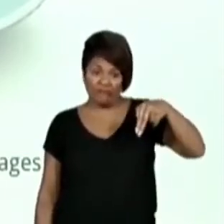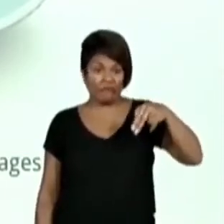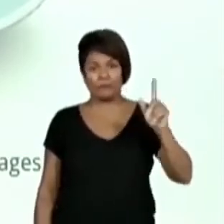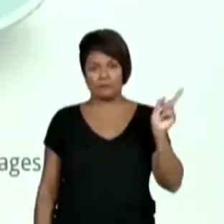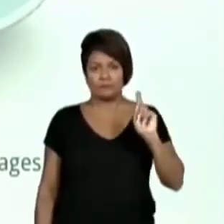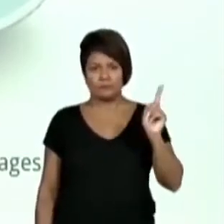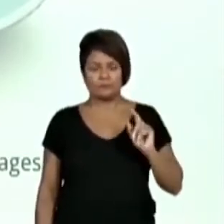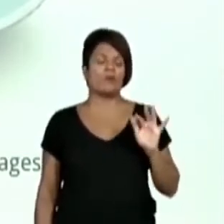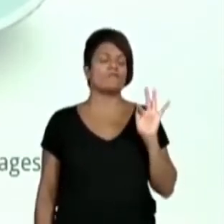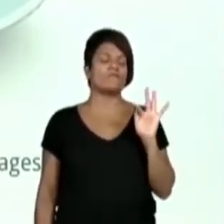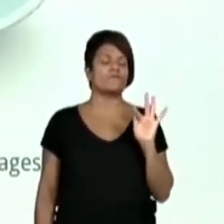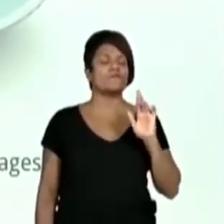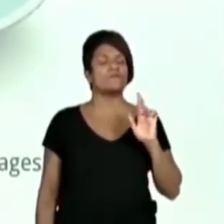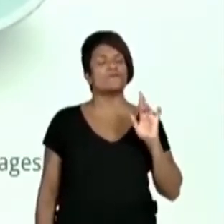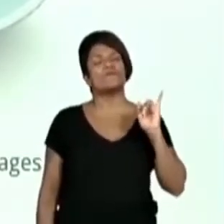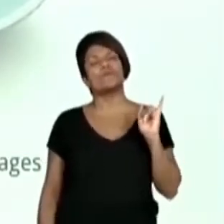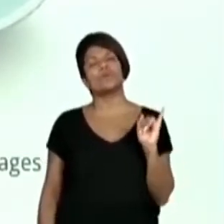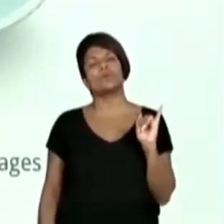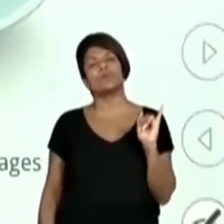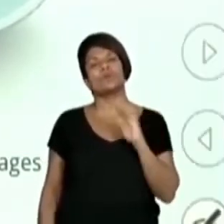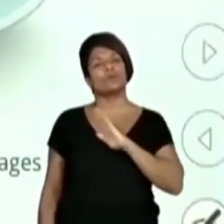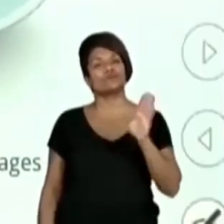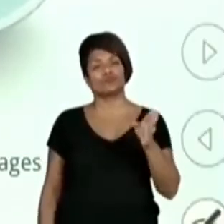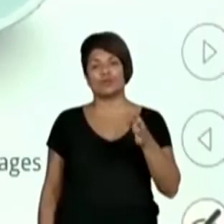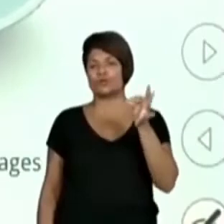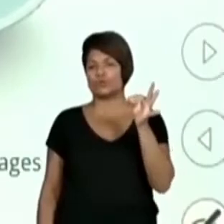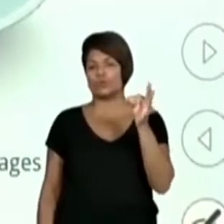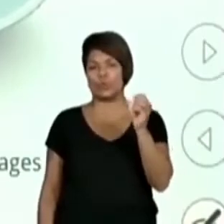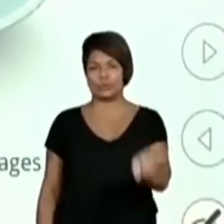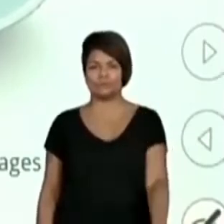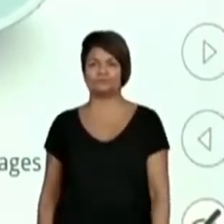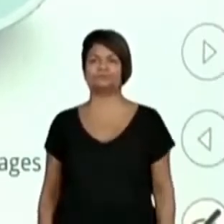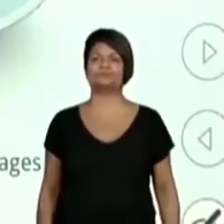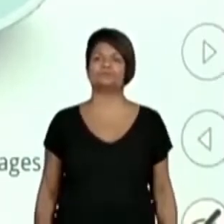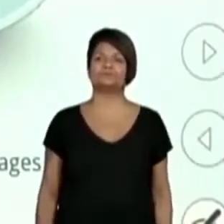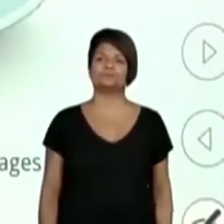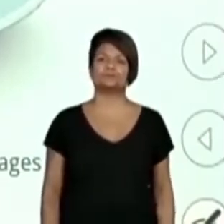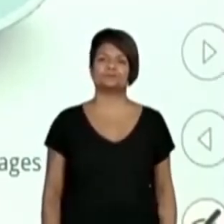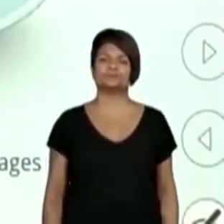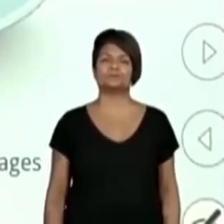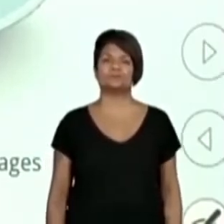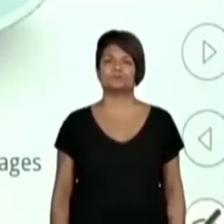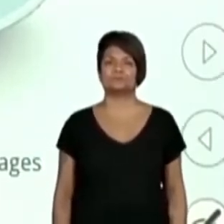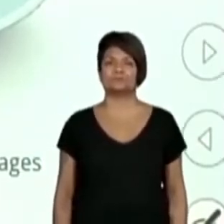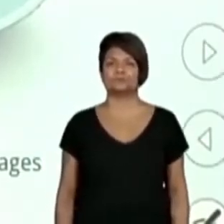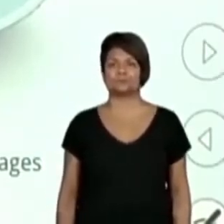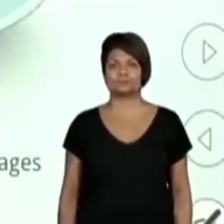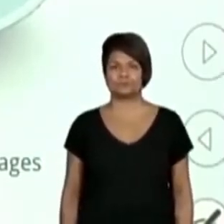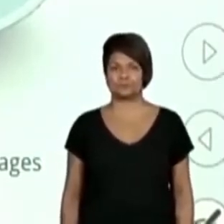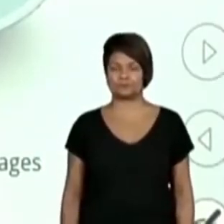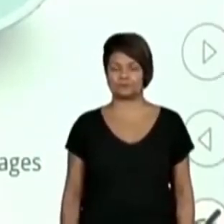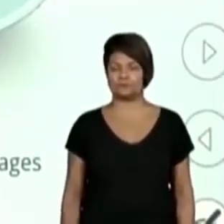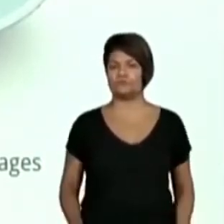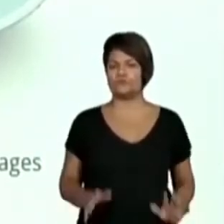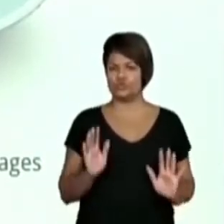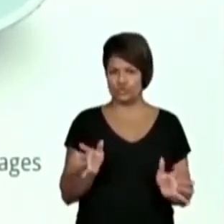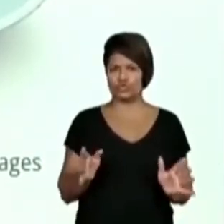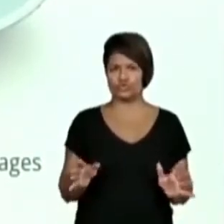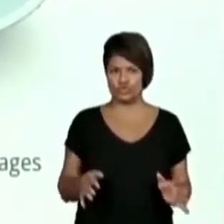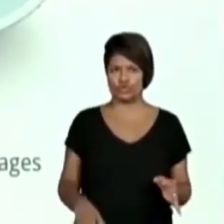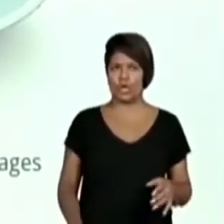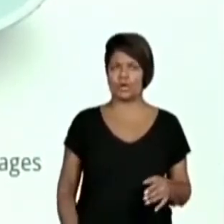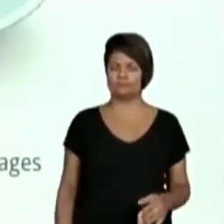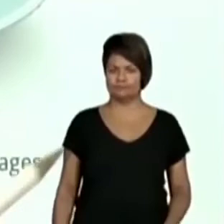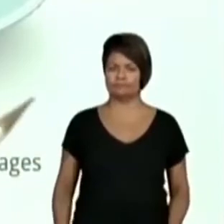nasalidade, frito. Então eu prossigo com frango frito. Pensamos na escrita